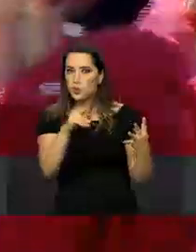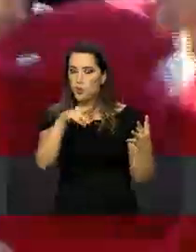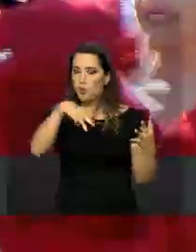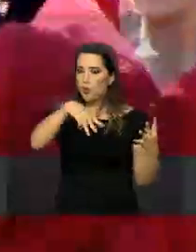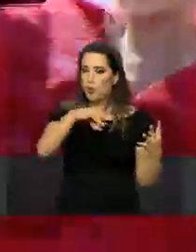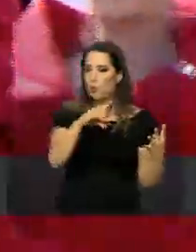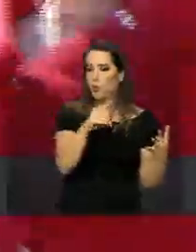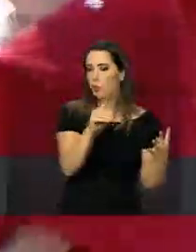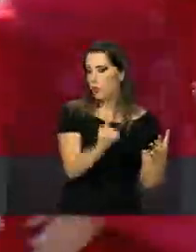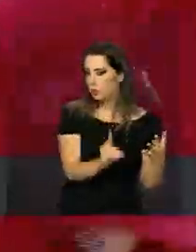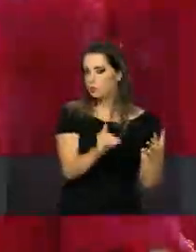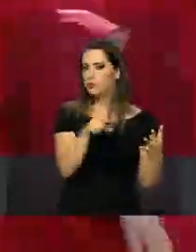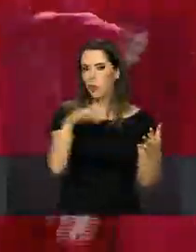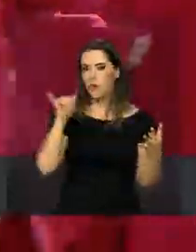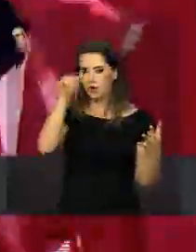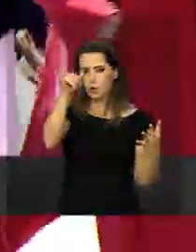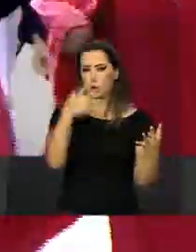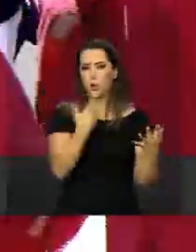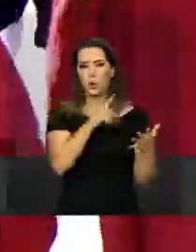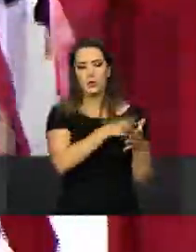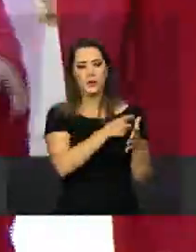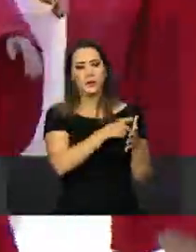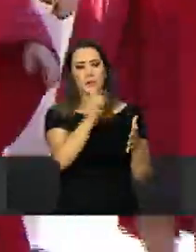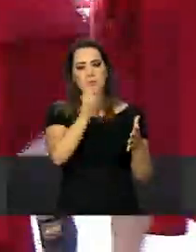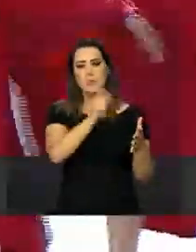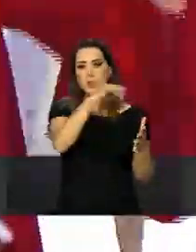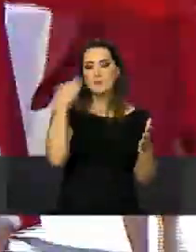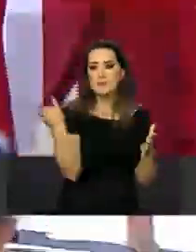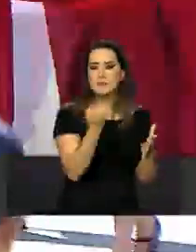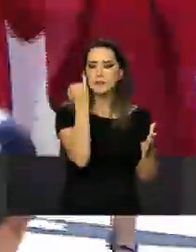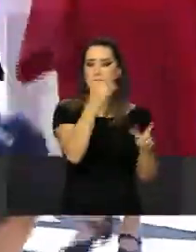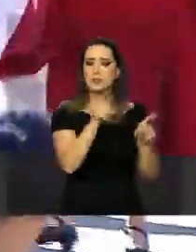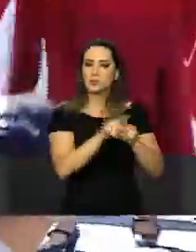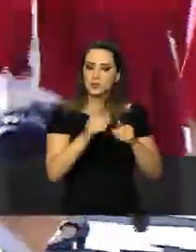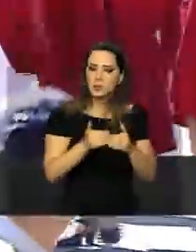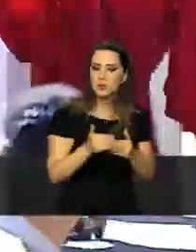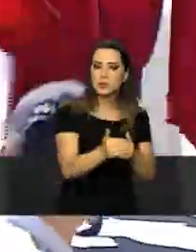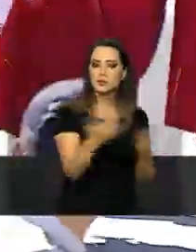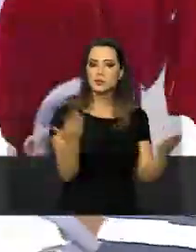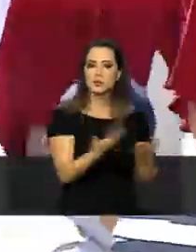são essas personalidades que esse grupo está representando e a partir de